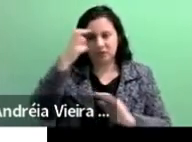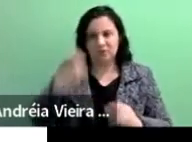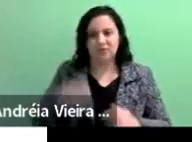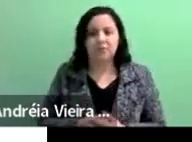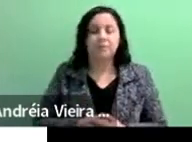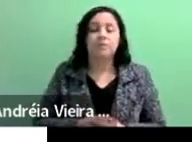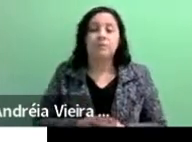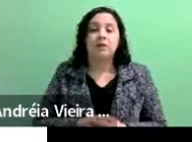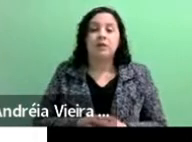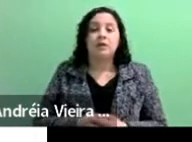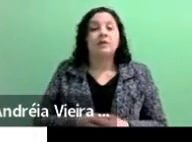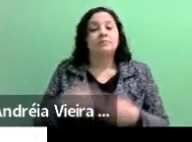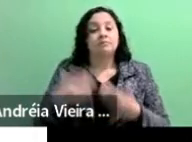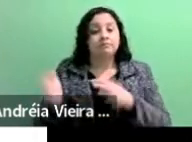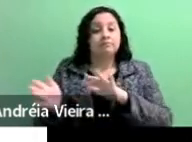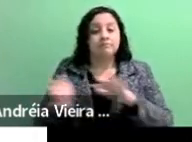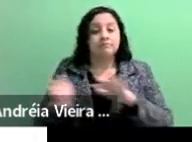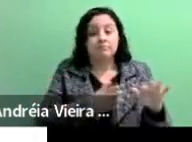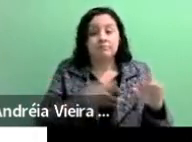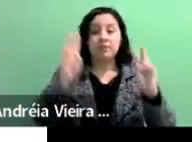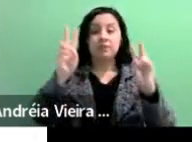relação ao porte das empresas, dessas